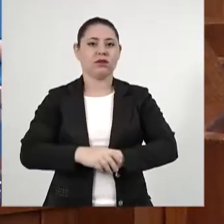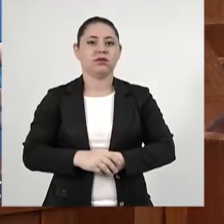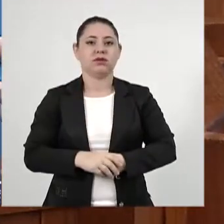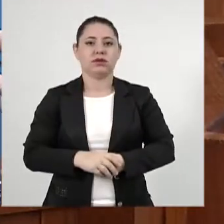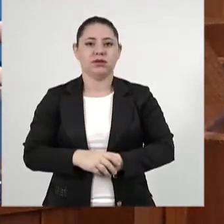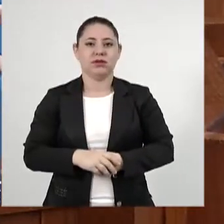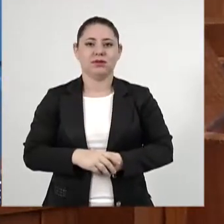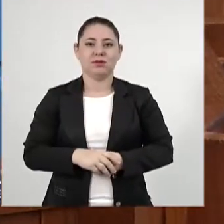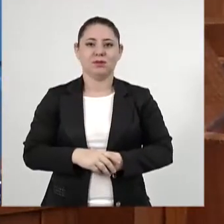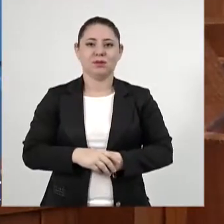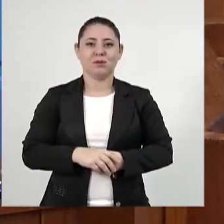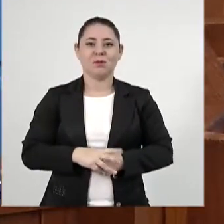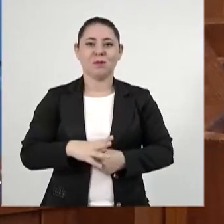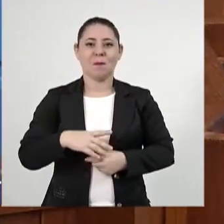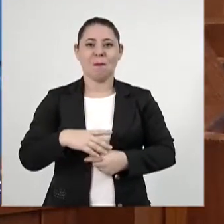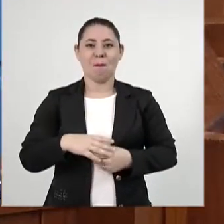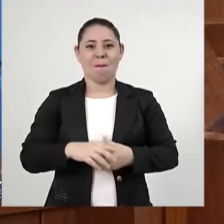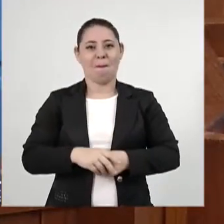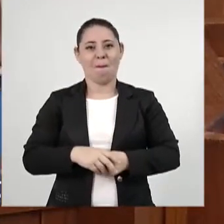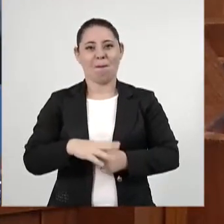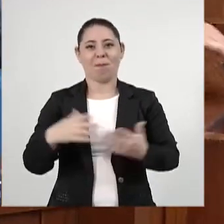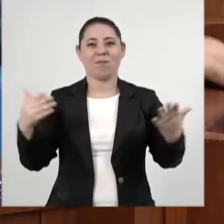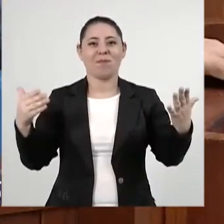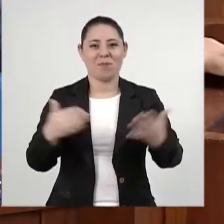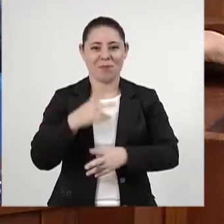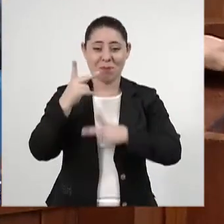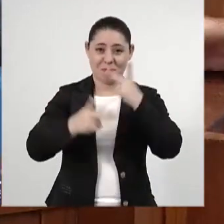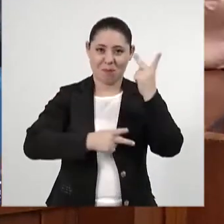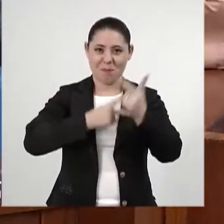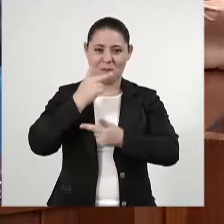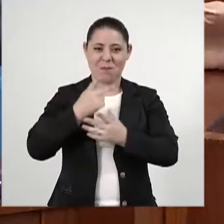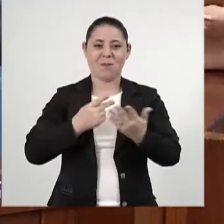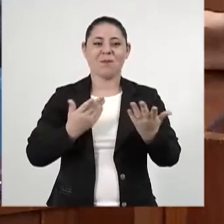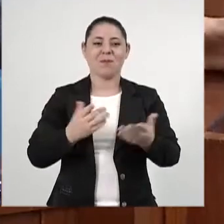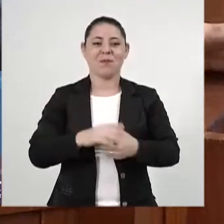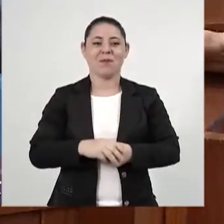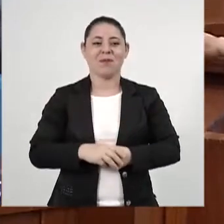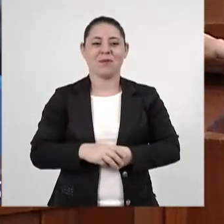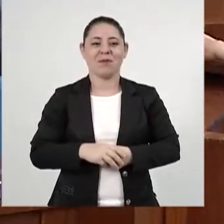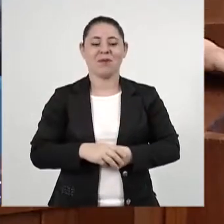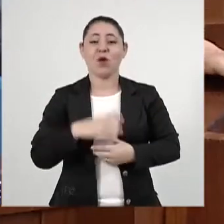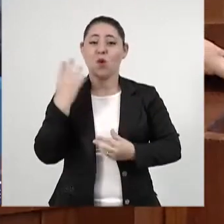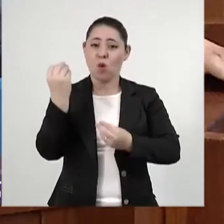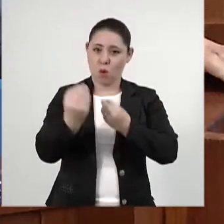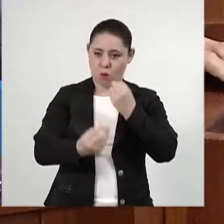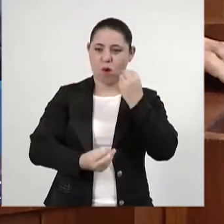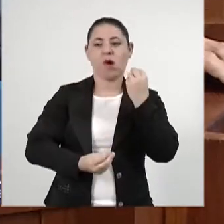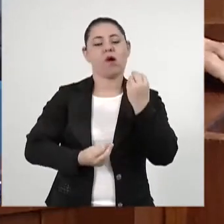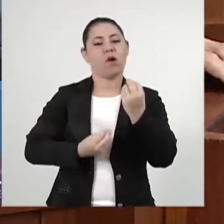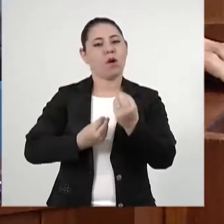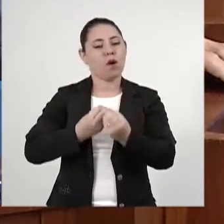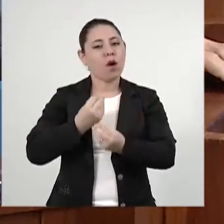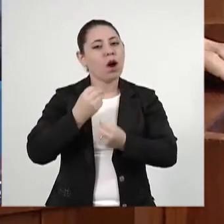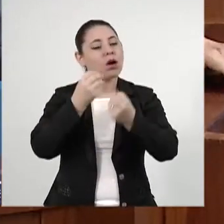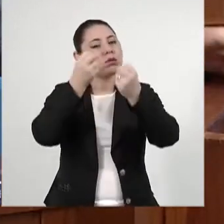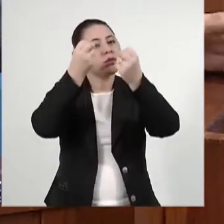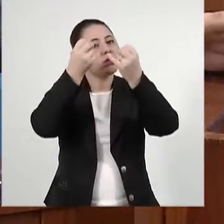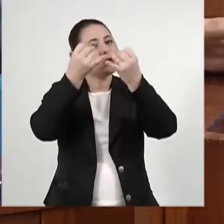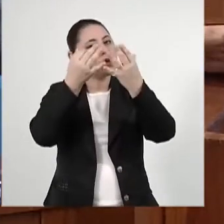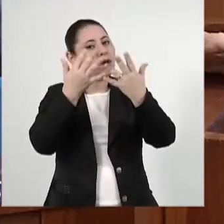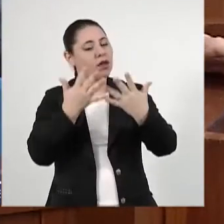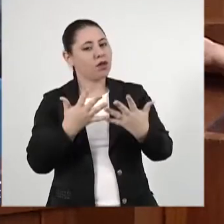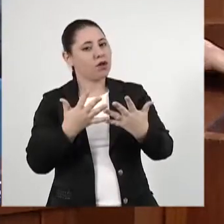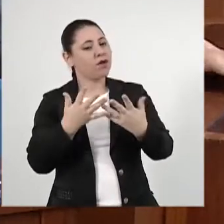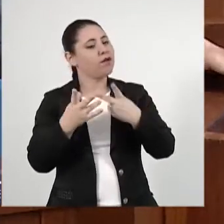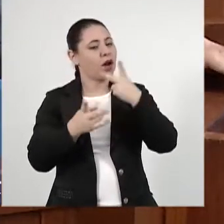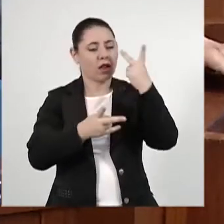o senhor está falando. Agora, eu quero dizer a Vossa Excelência que a forma que Vossa Excelência está colocando, eu não disse que o senhor está